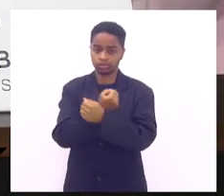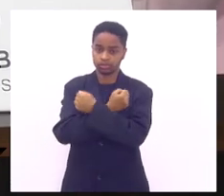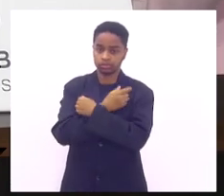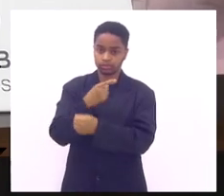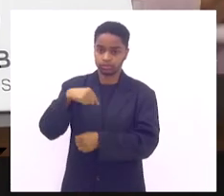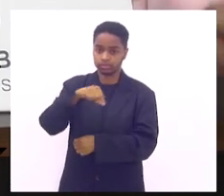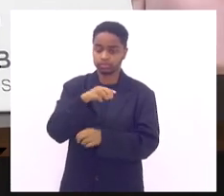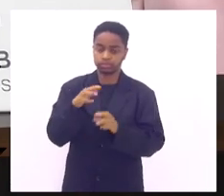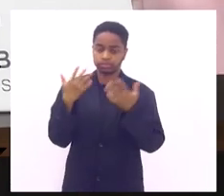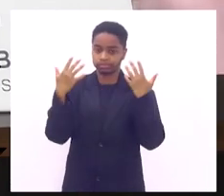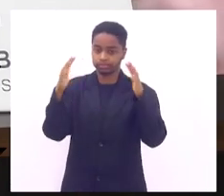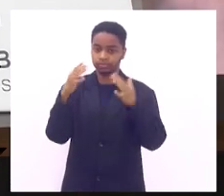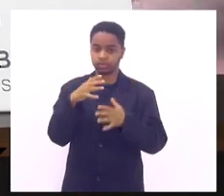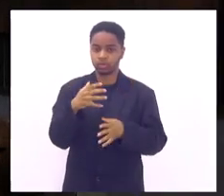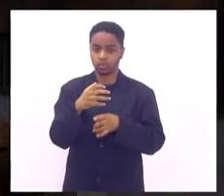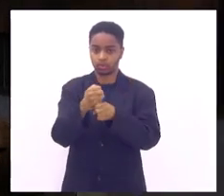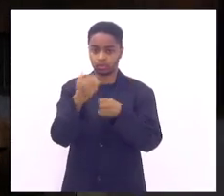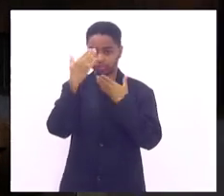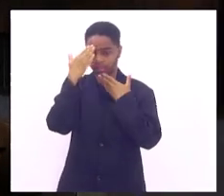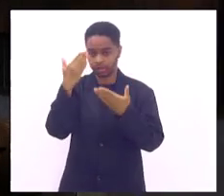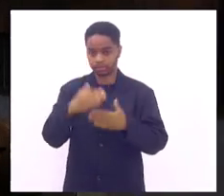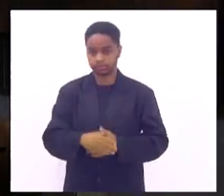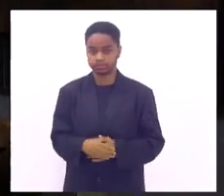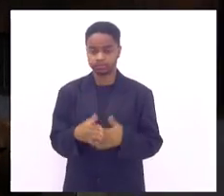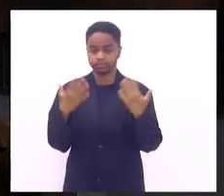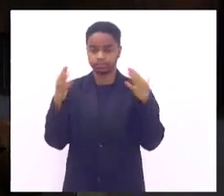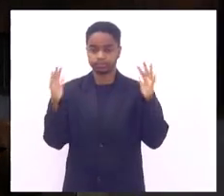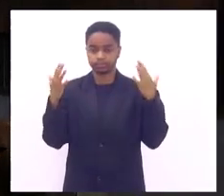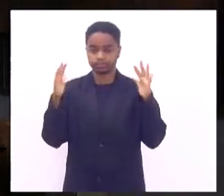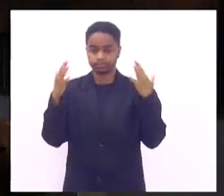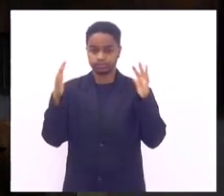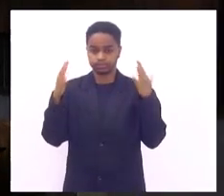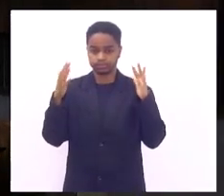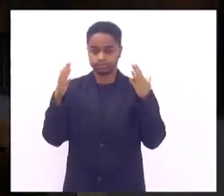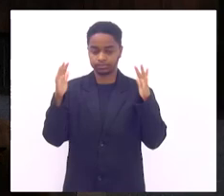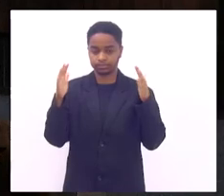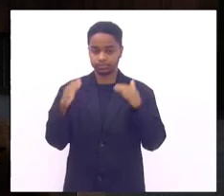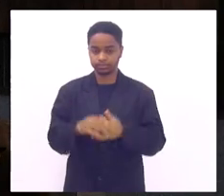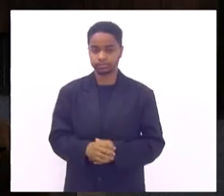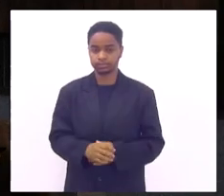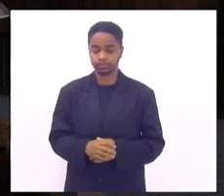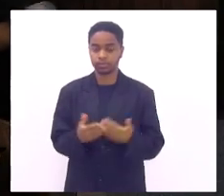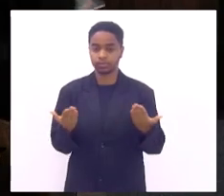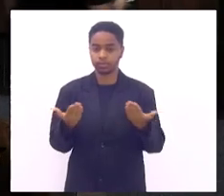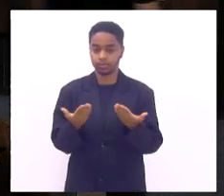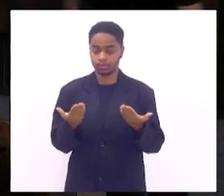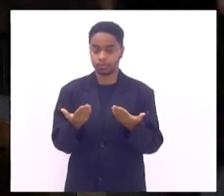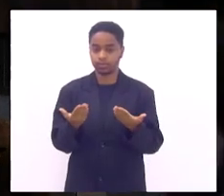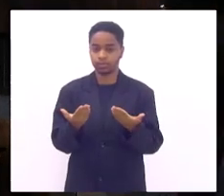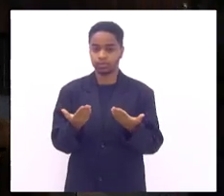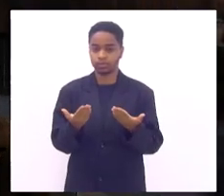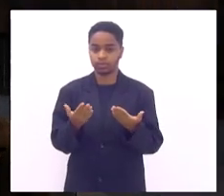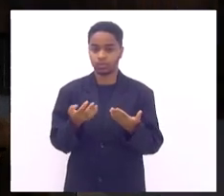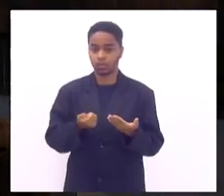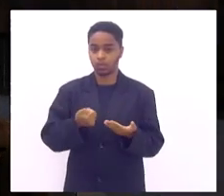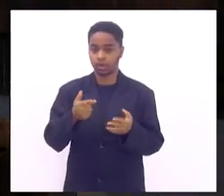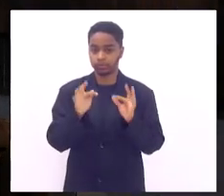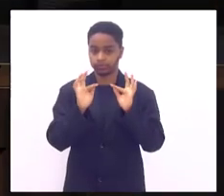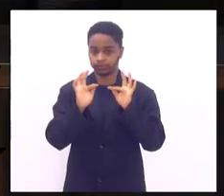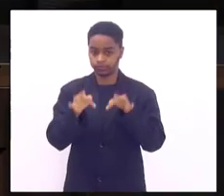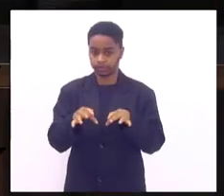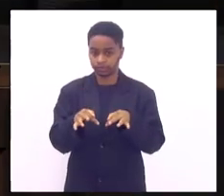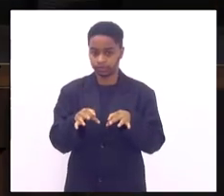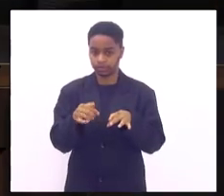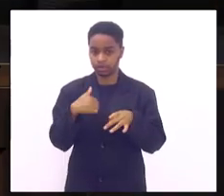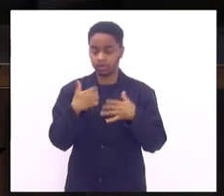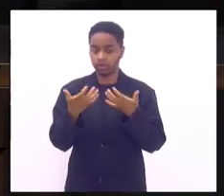os contadores. Muito obrigado. Obrigado, Sérgio. E chegando aqui ao final,